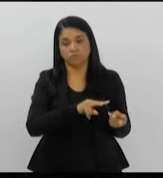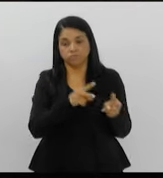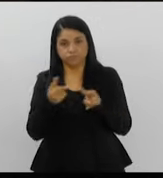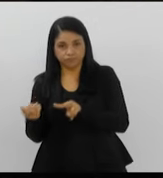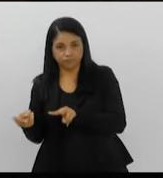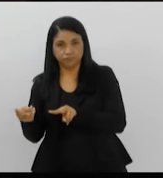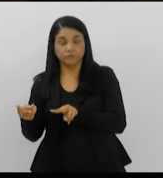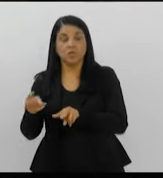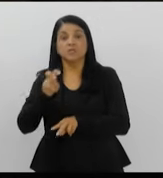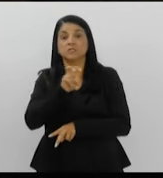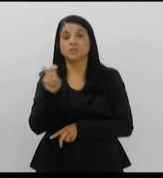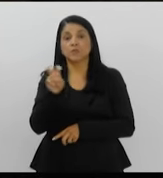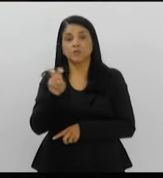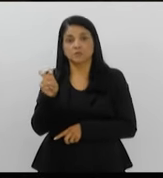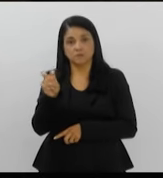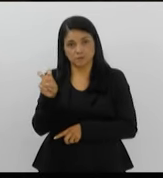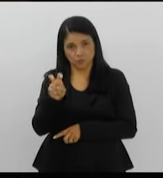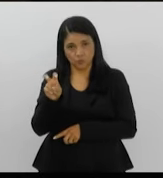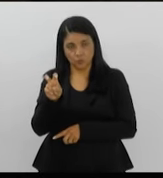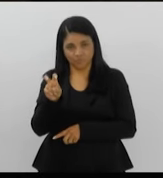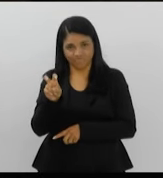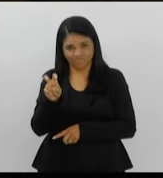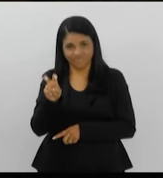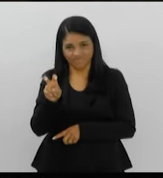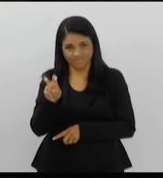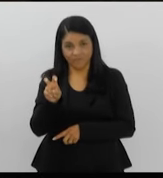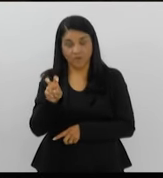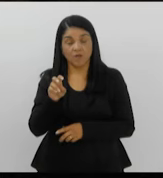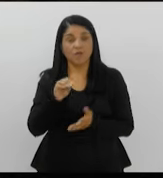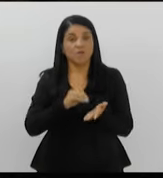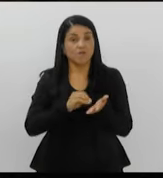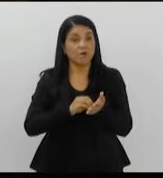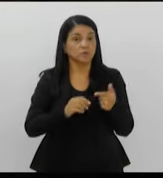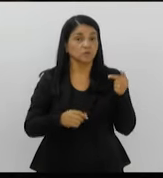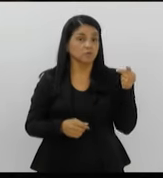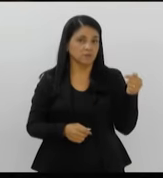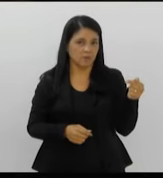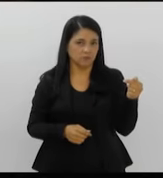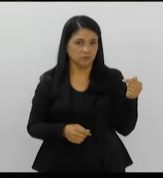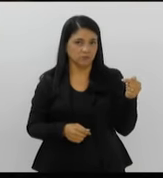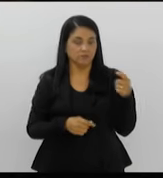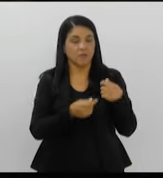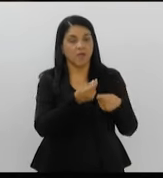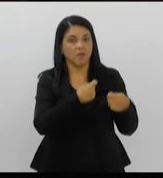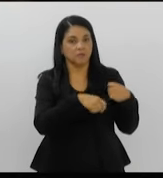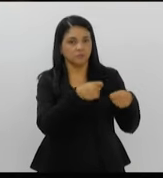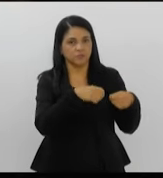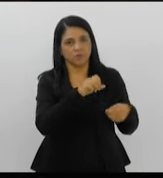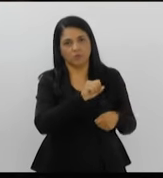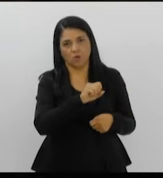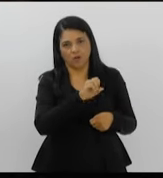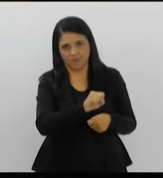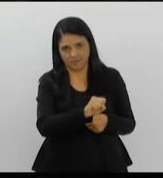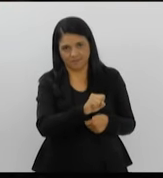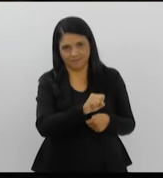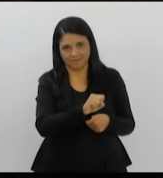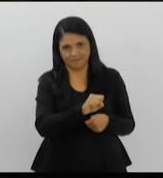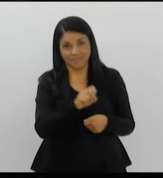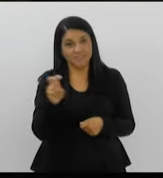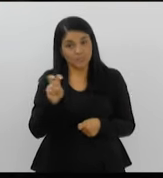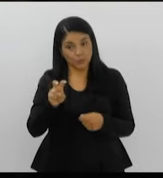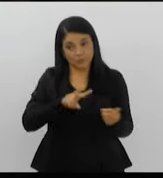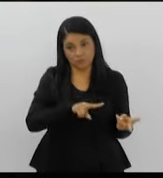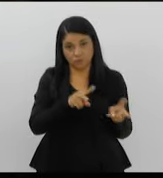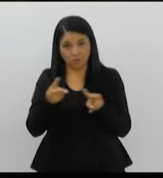unidades geridas pelo Estado. Só restam 7 sendo administradas por OS. E é